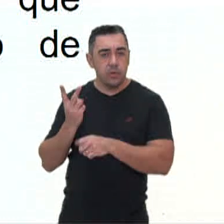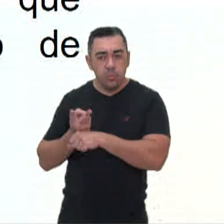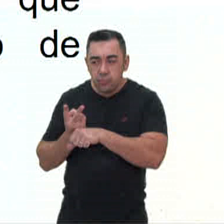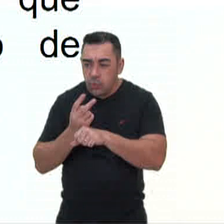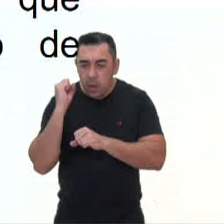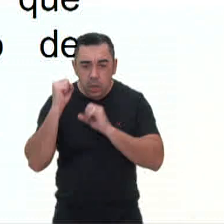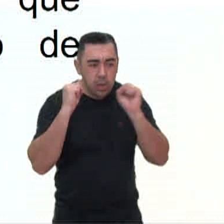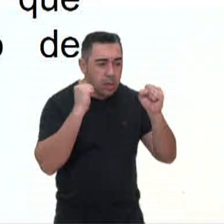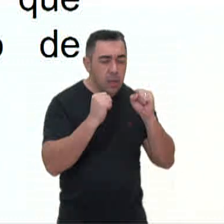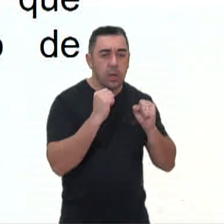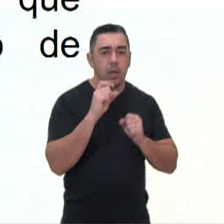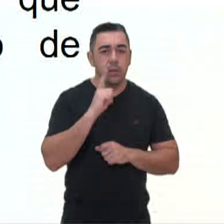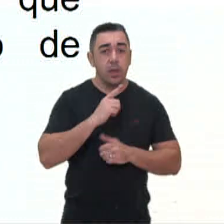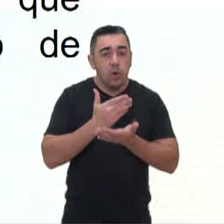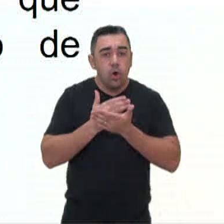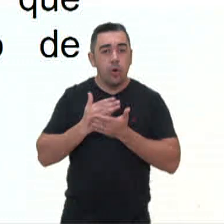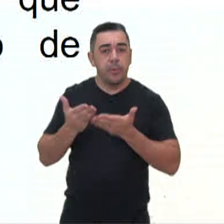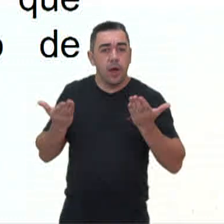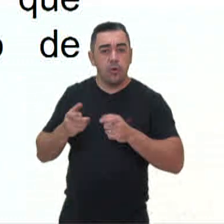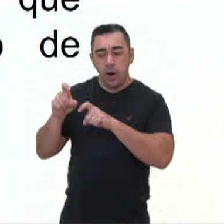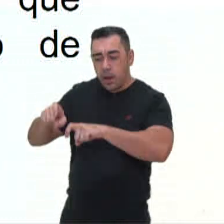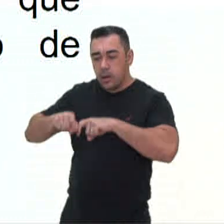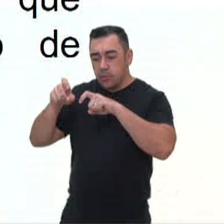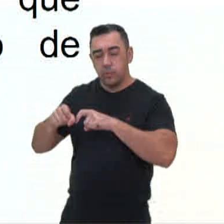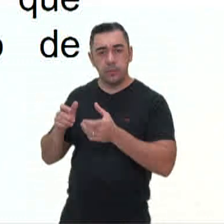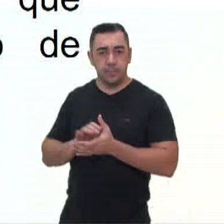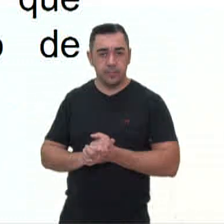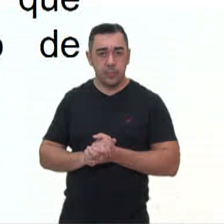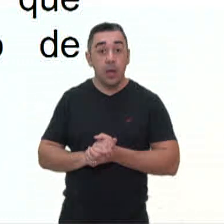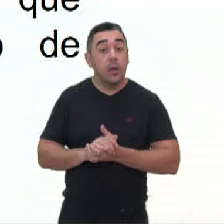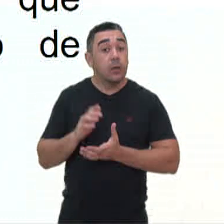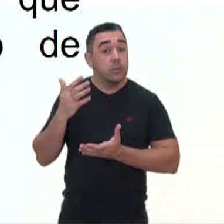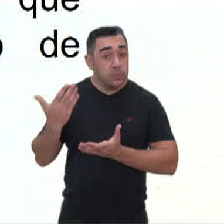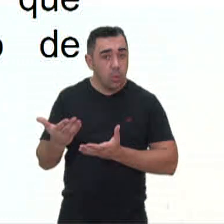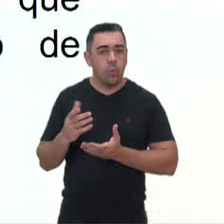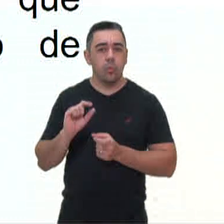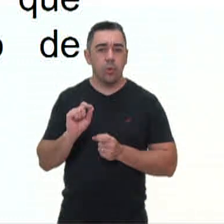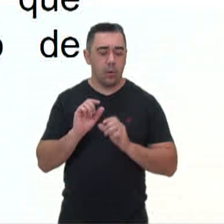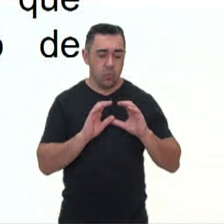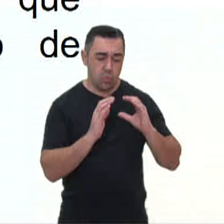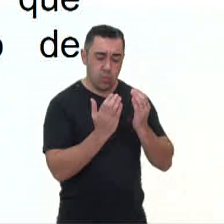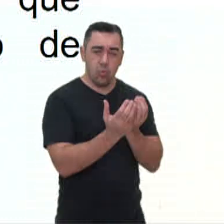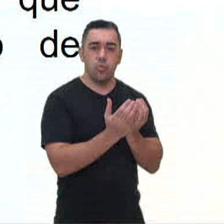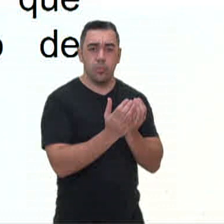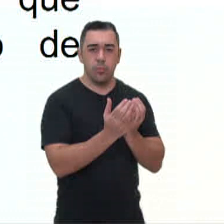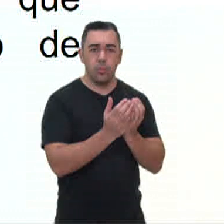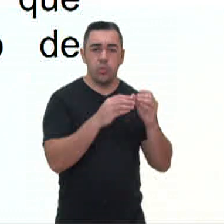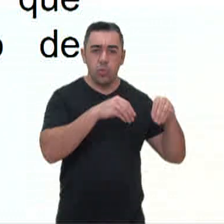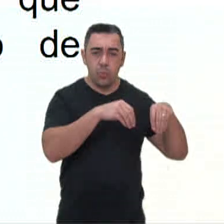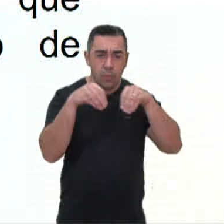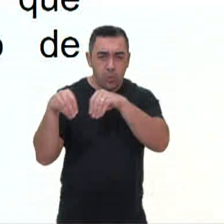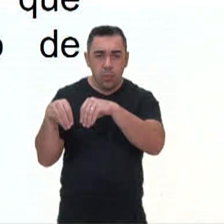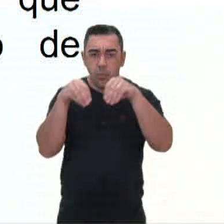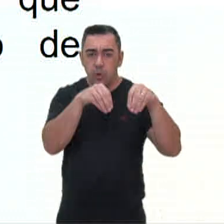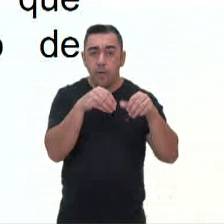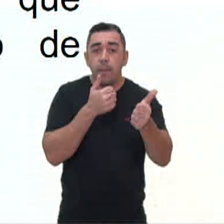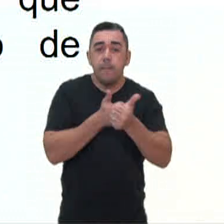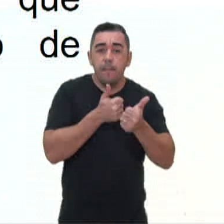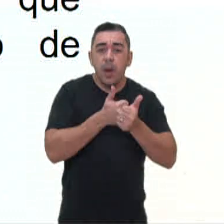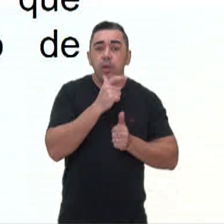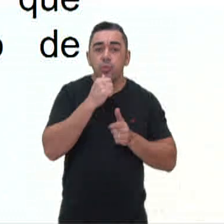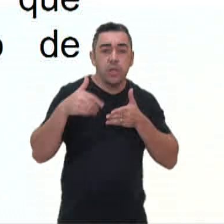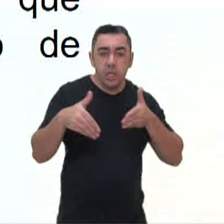agricultura. Nesse período, em algum momento, as comunidades nômades decidiram ficar em regiões férteis, às margens de